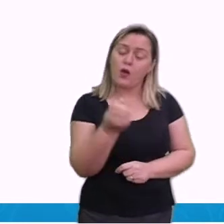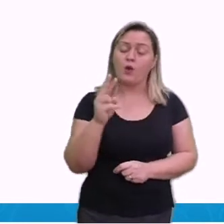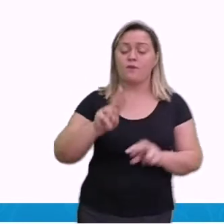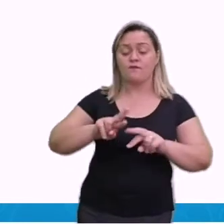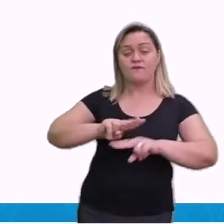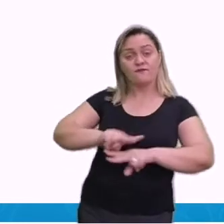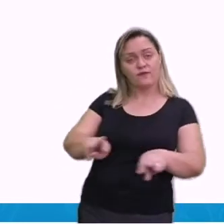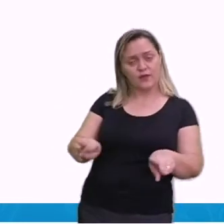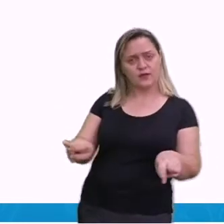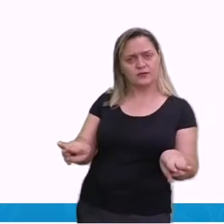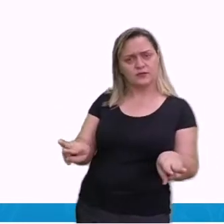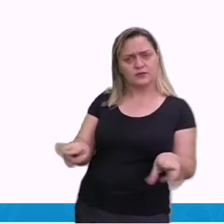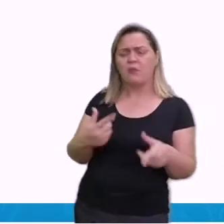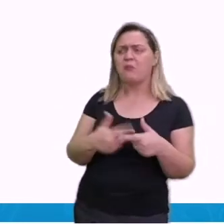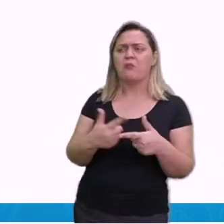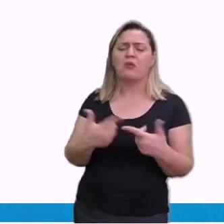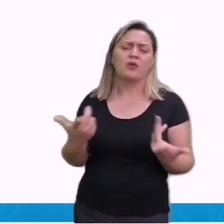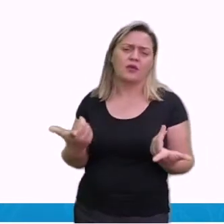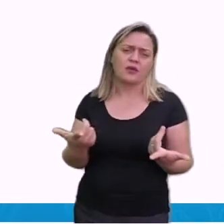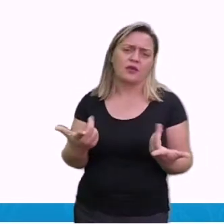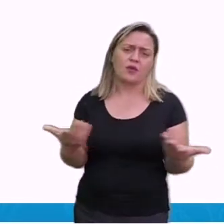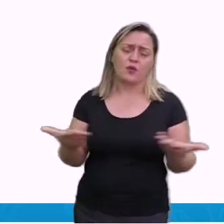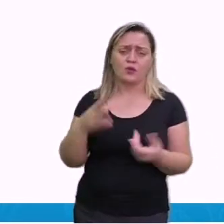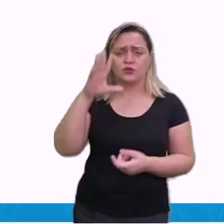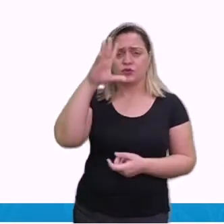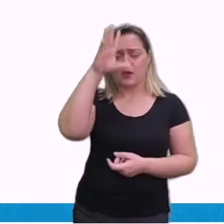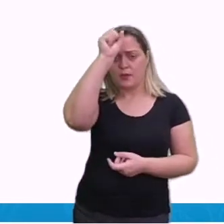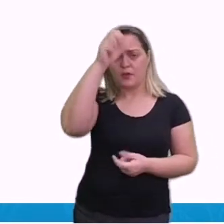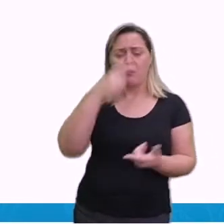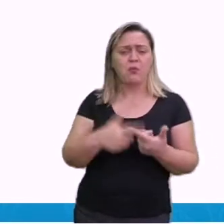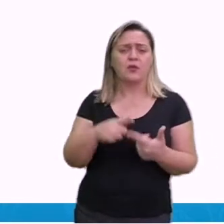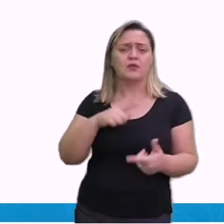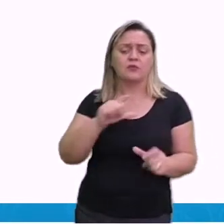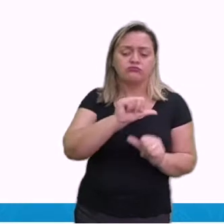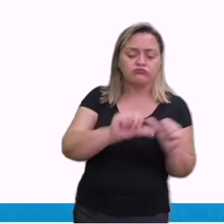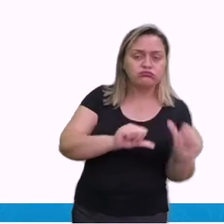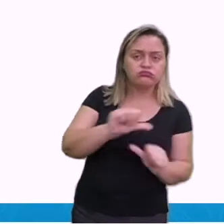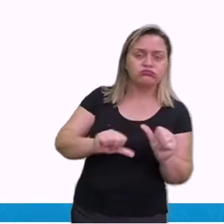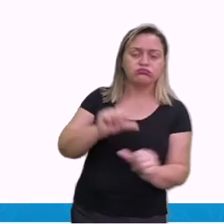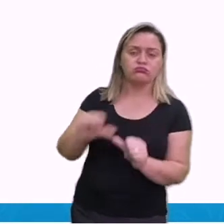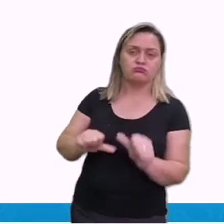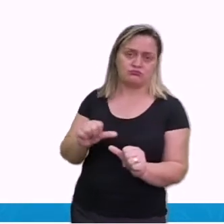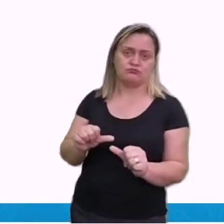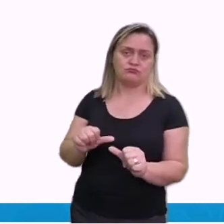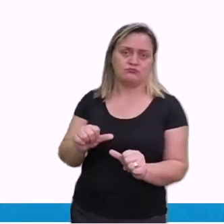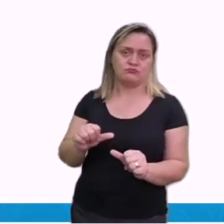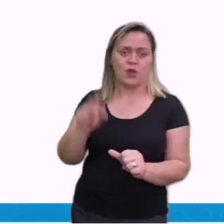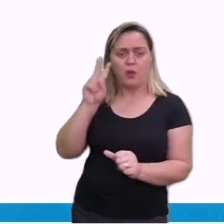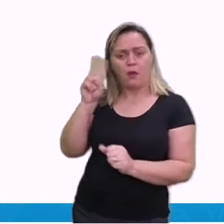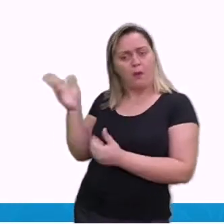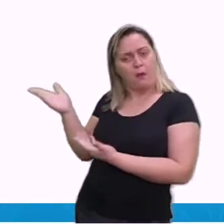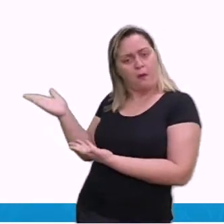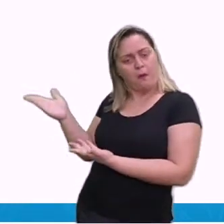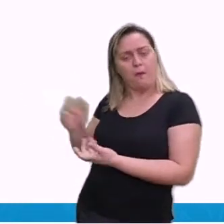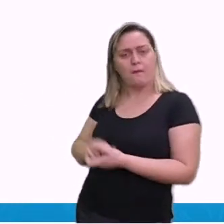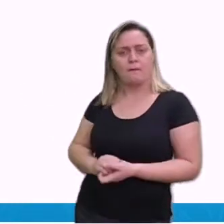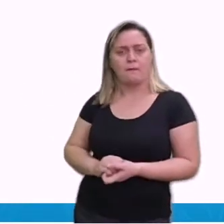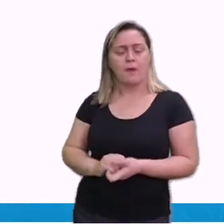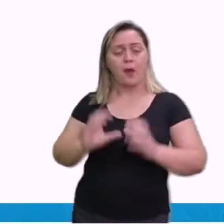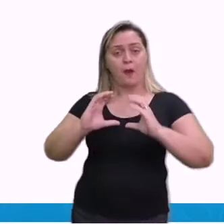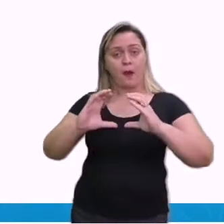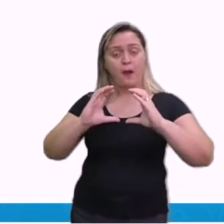que existem essas mudanças. Então, olha só, no singular, quando eu vou me referir à bola, quando eu vou falar sobre a